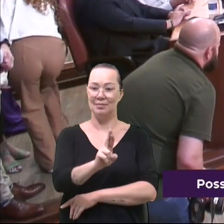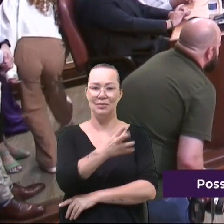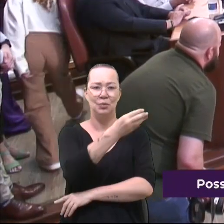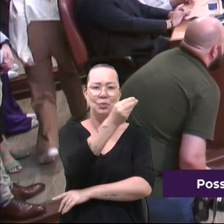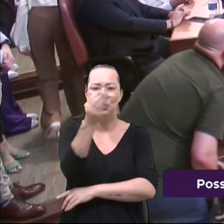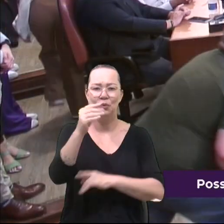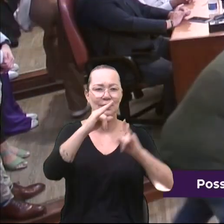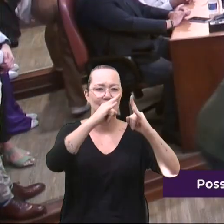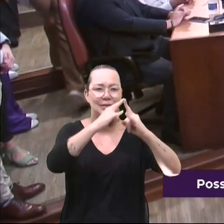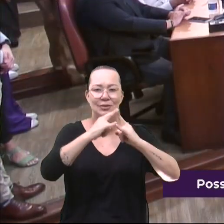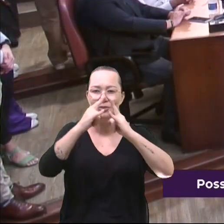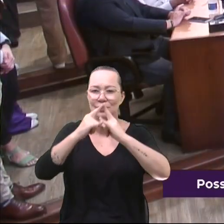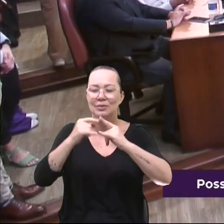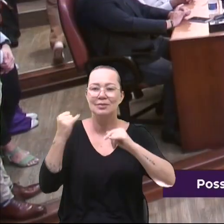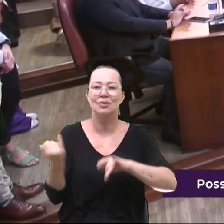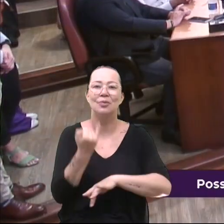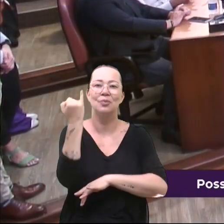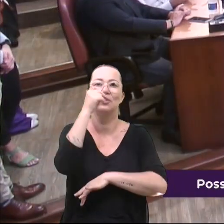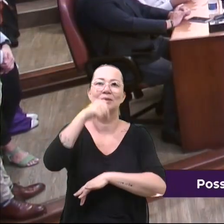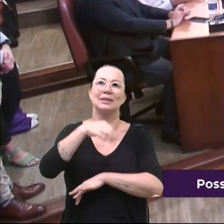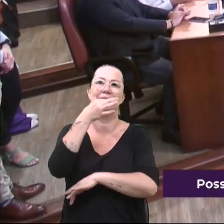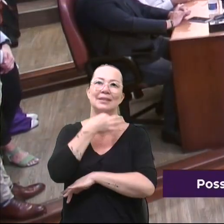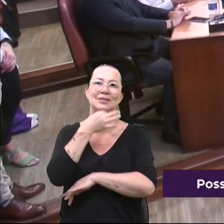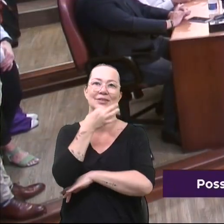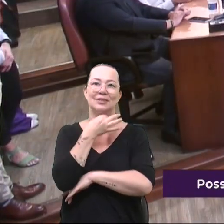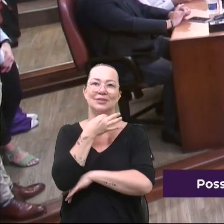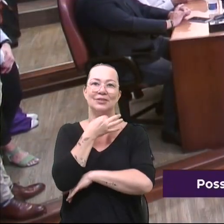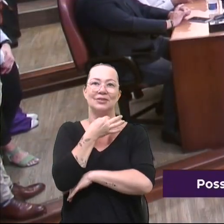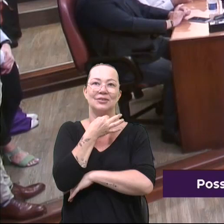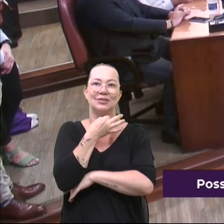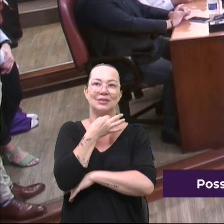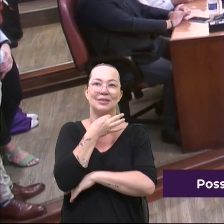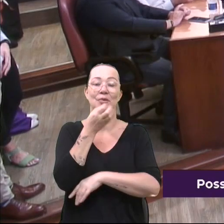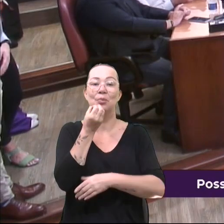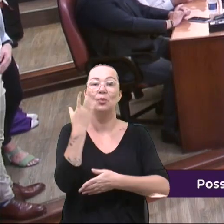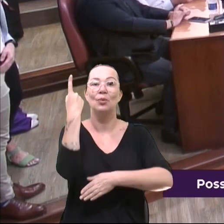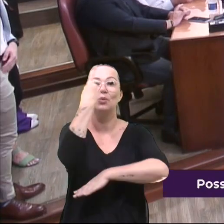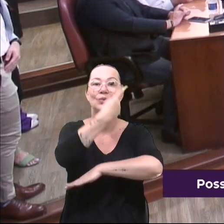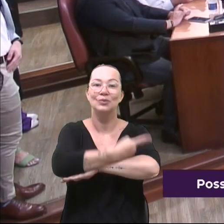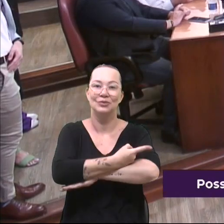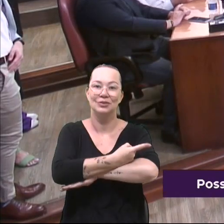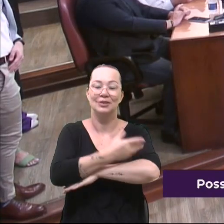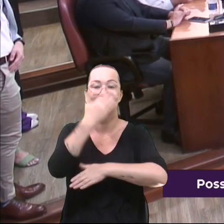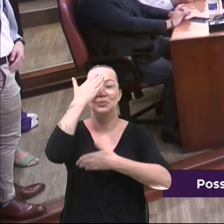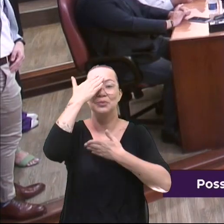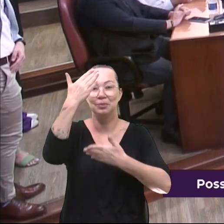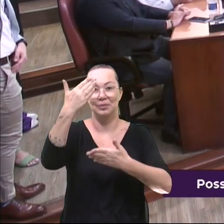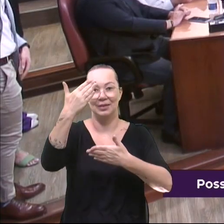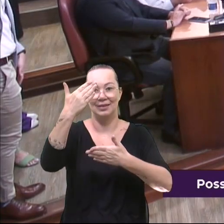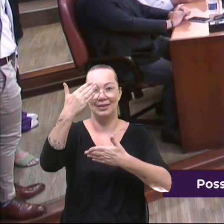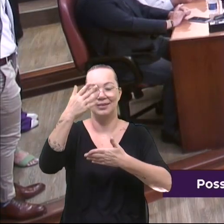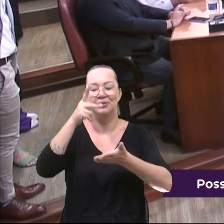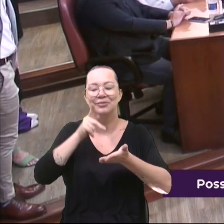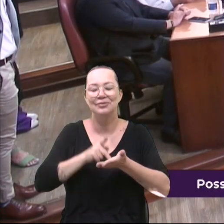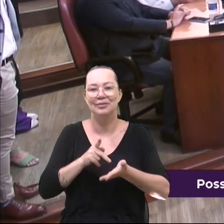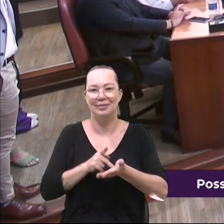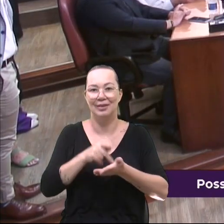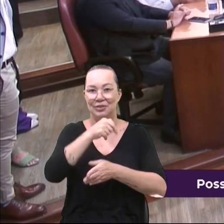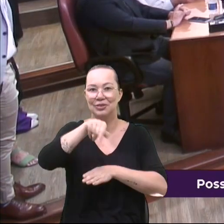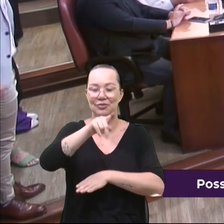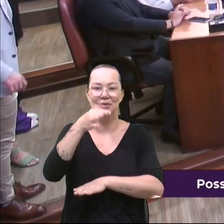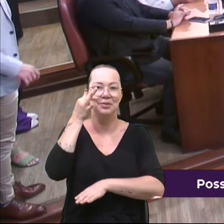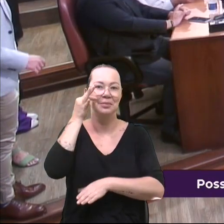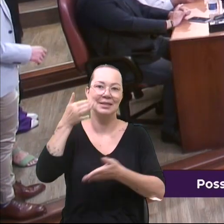entidades importantes da nossa cidade, muito bom dia e muito obrigada imensamente pela